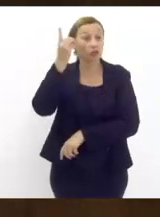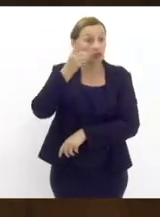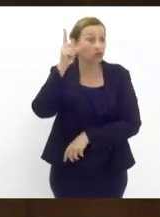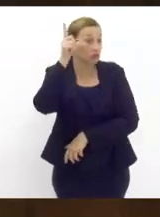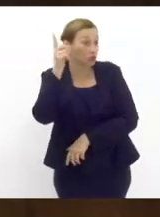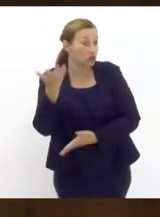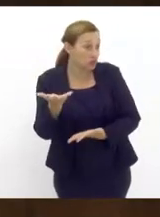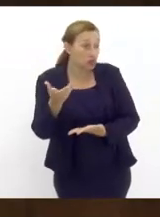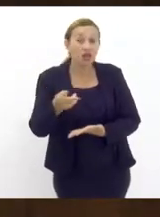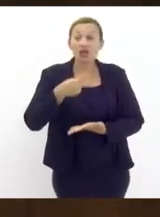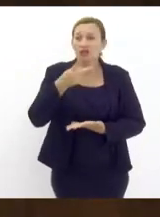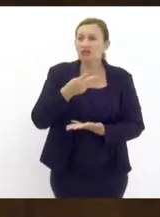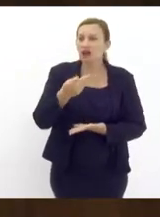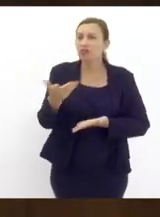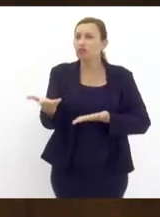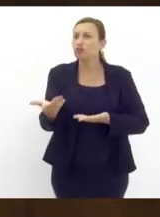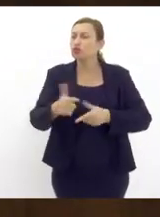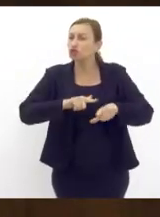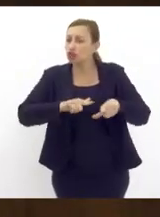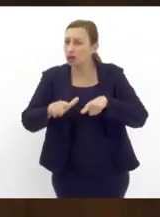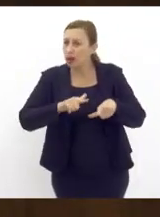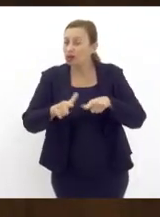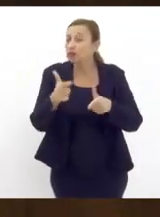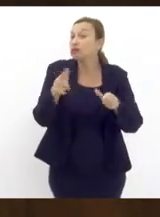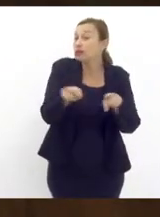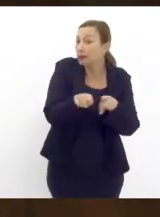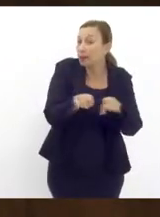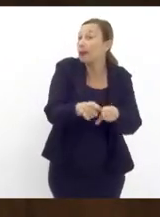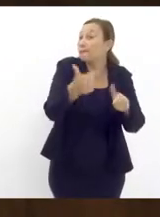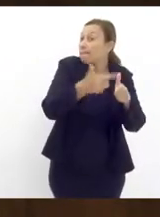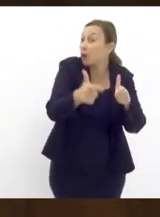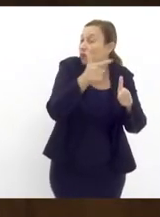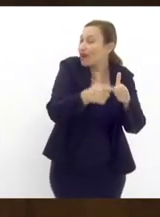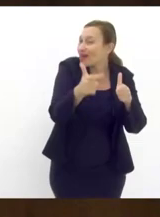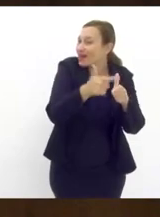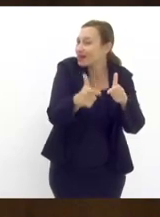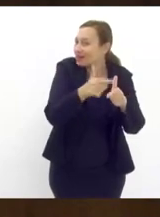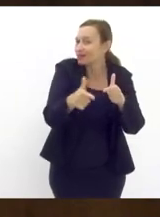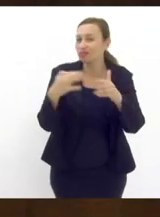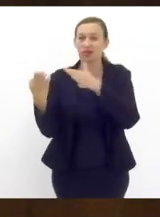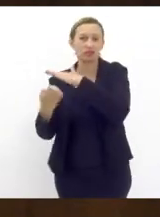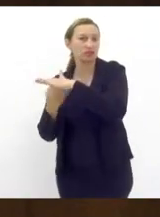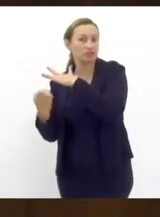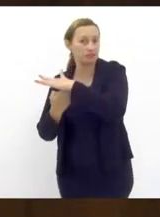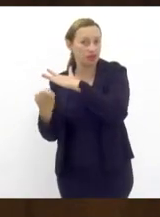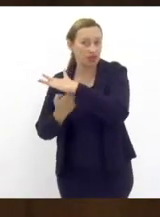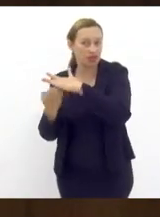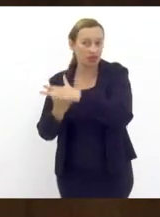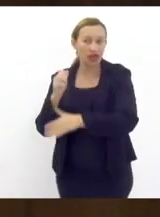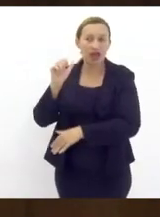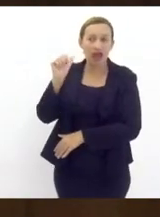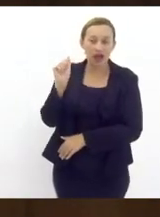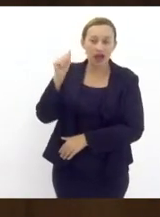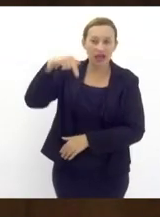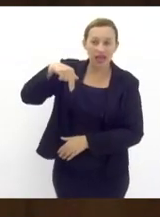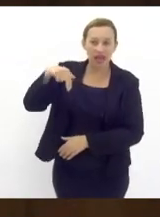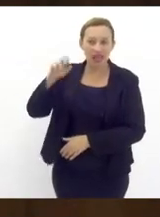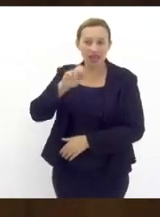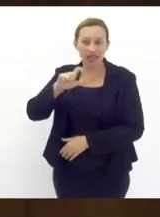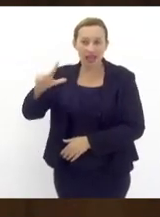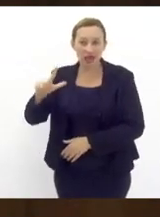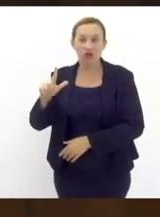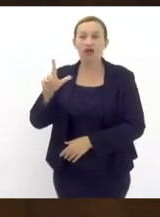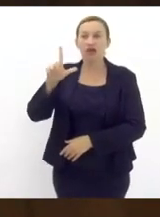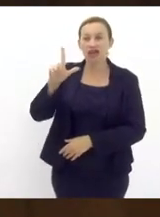que trata dos serviços e dos problemas né dos serviços prestados pelas concessionárias enel e light ou